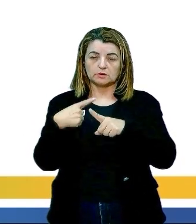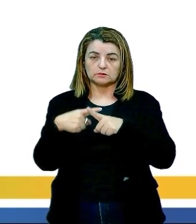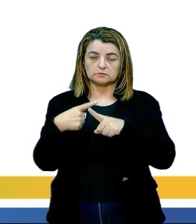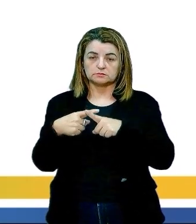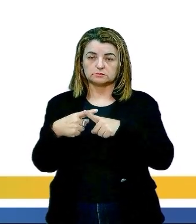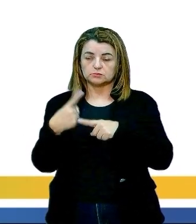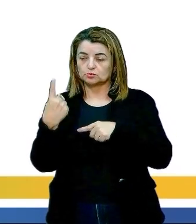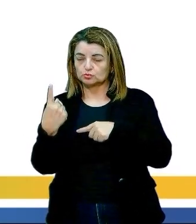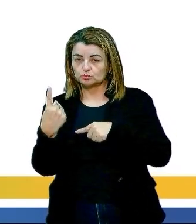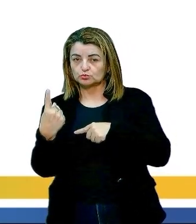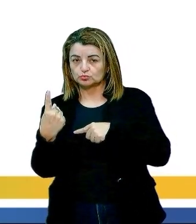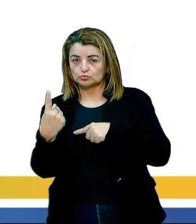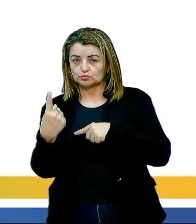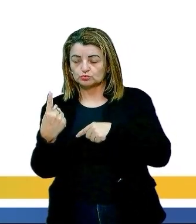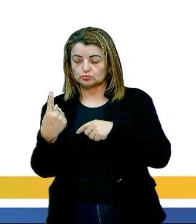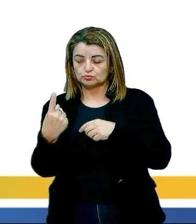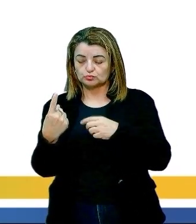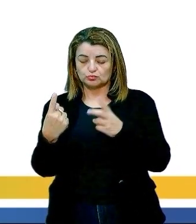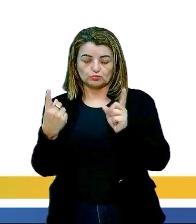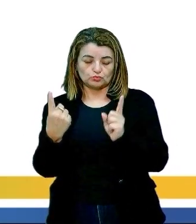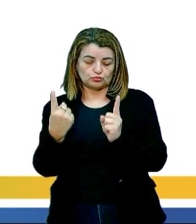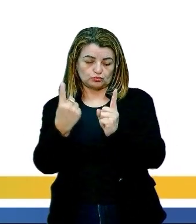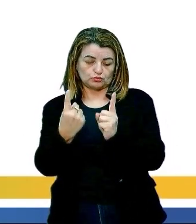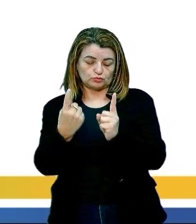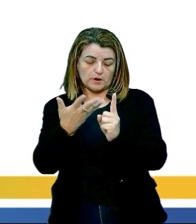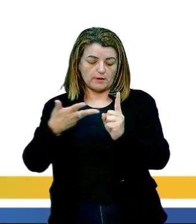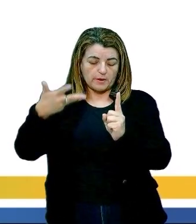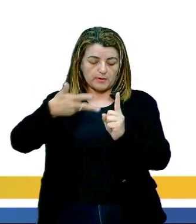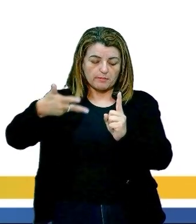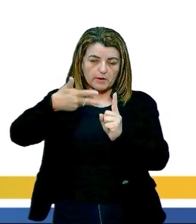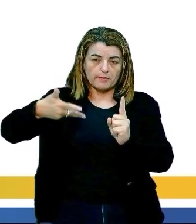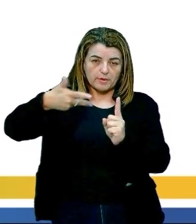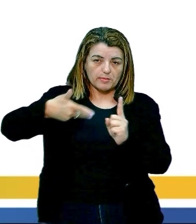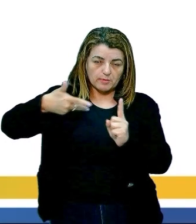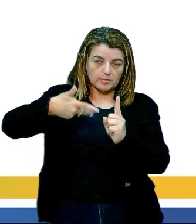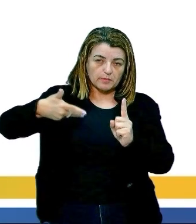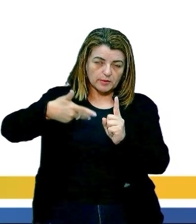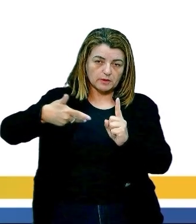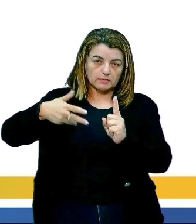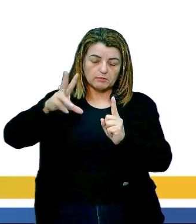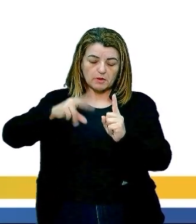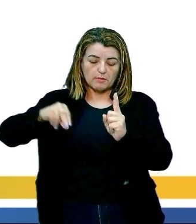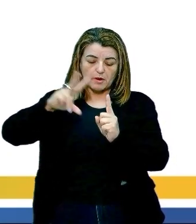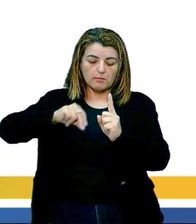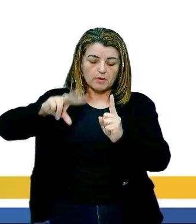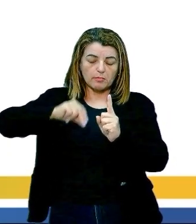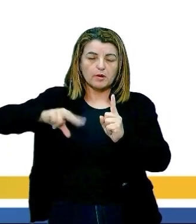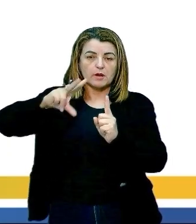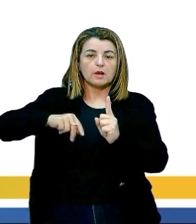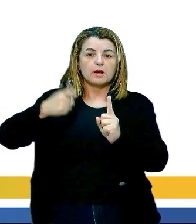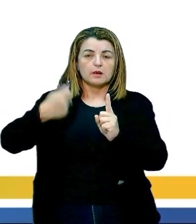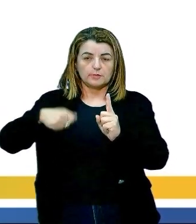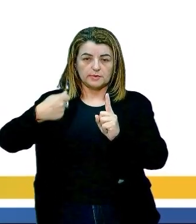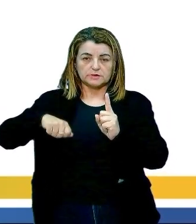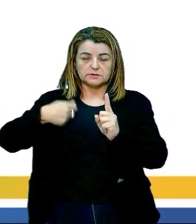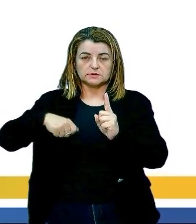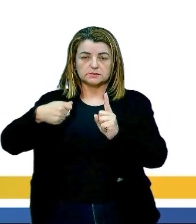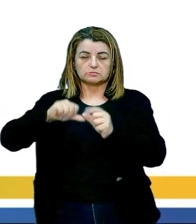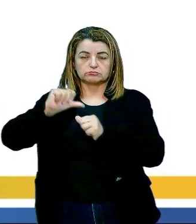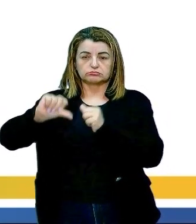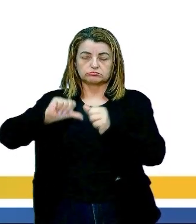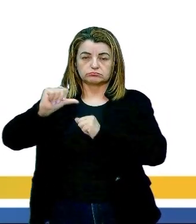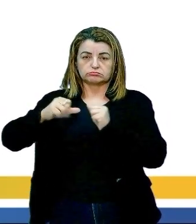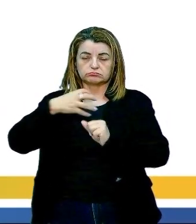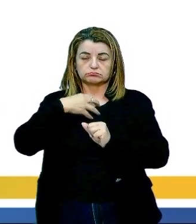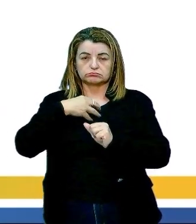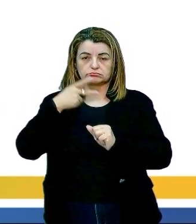um fala para o outro no diálogo, quando eles conversam, que eles precisam mudar um pouquinho a forma de